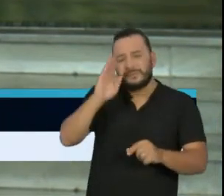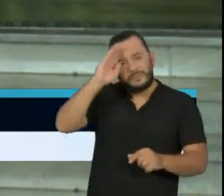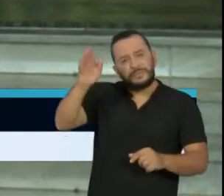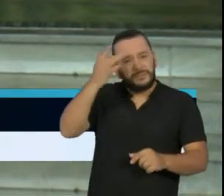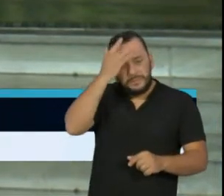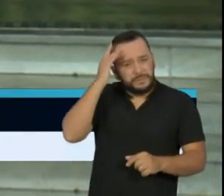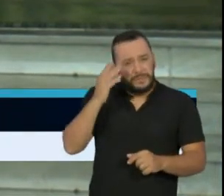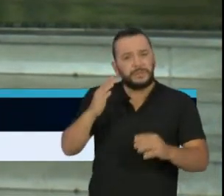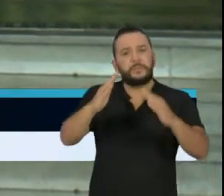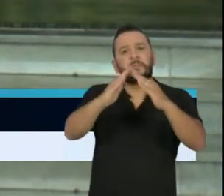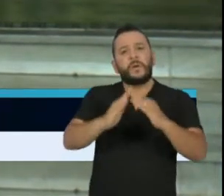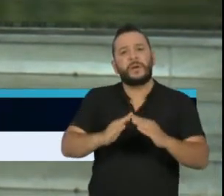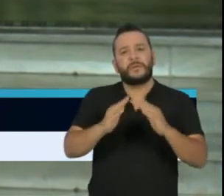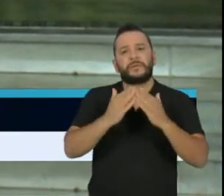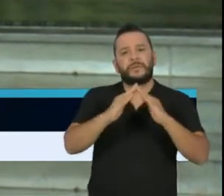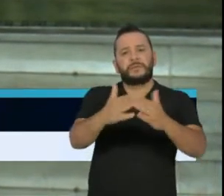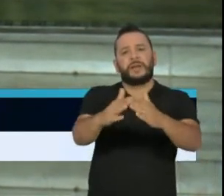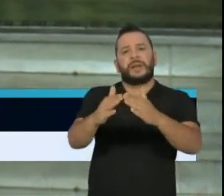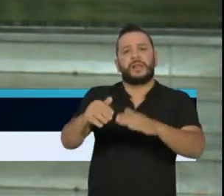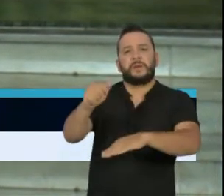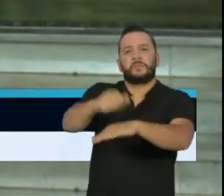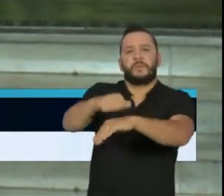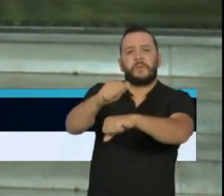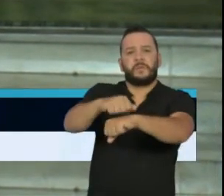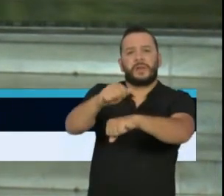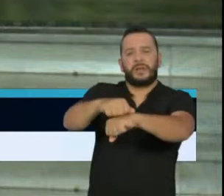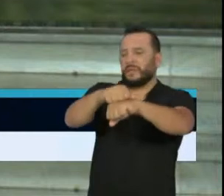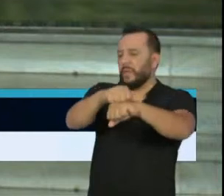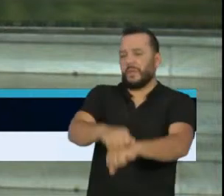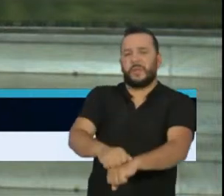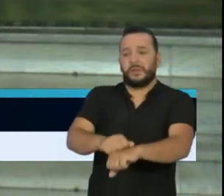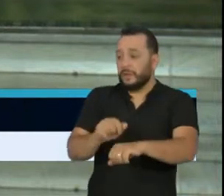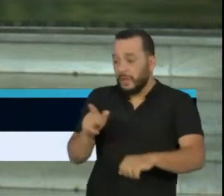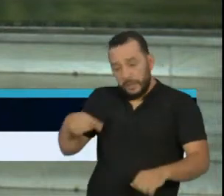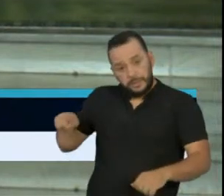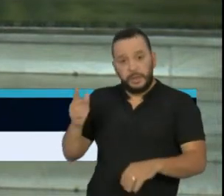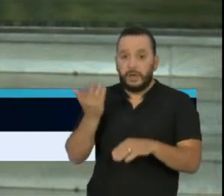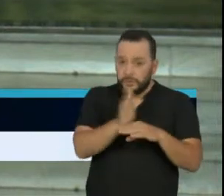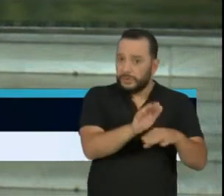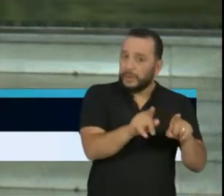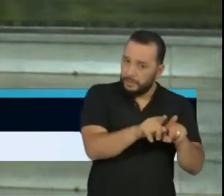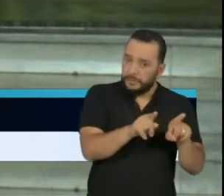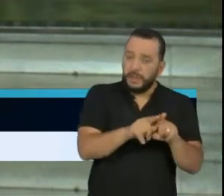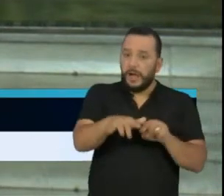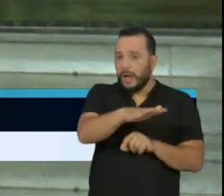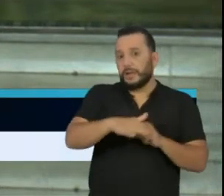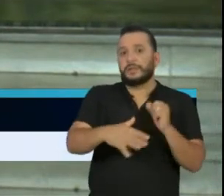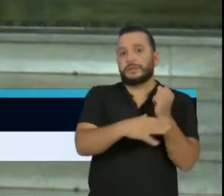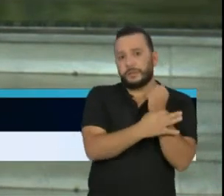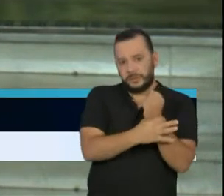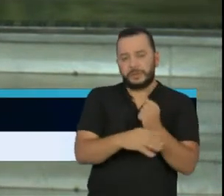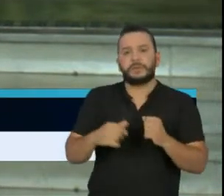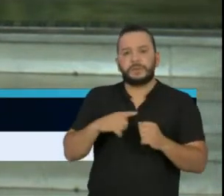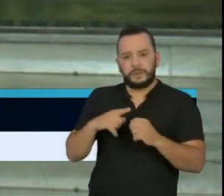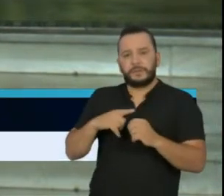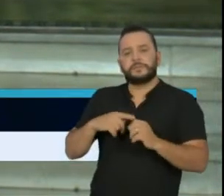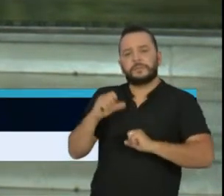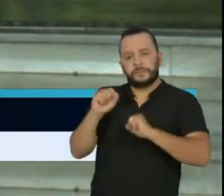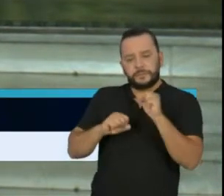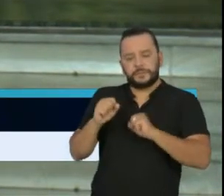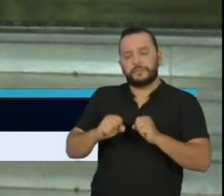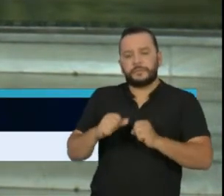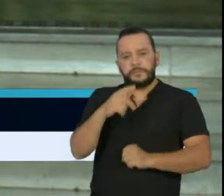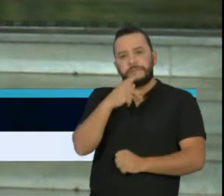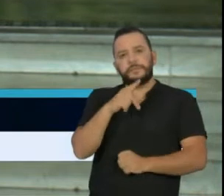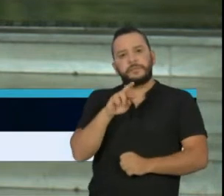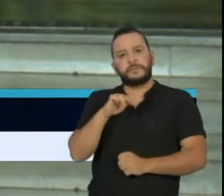e também para a segurança pública. Todas as doações são auditadas pela Pricewaterhouse, que também